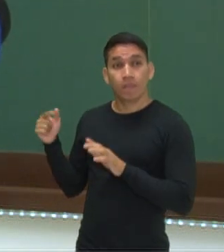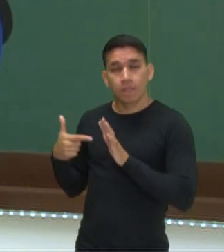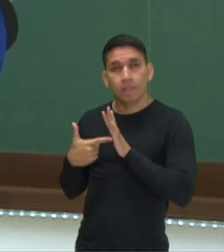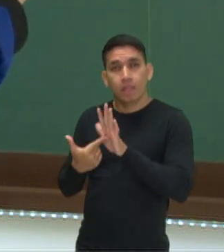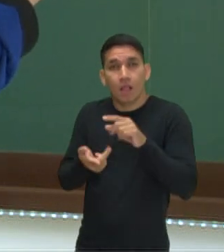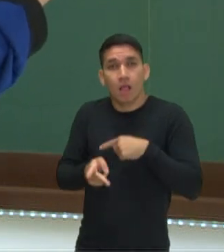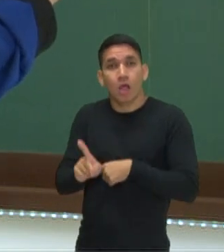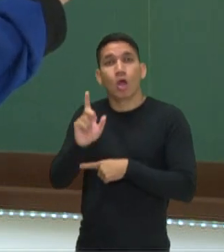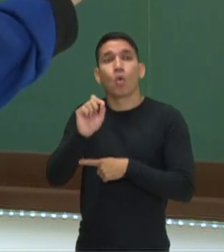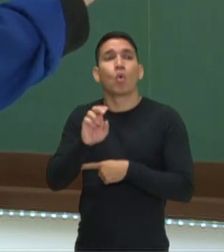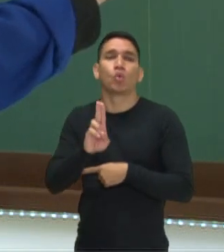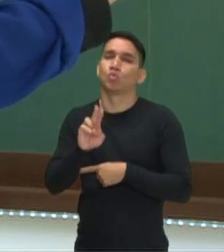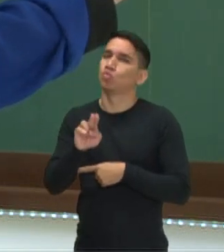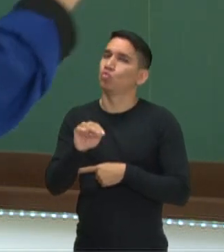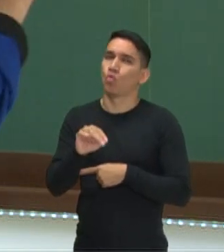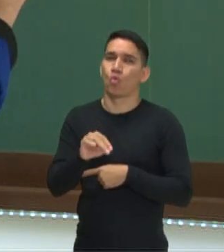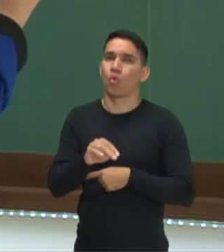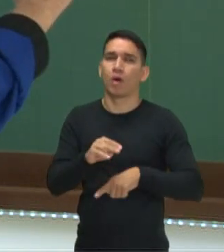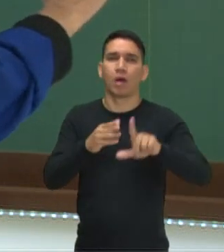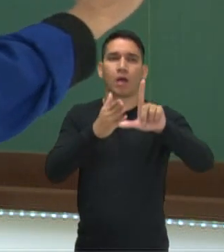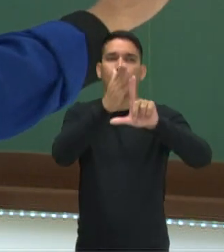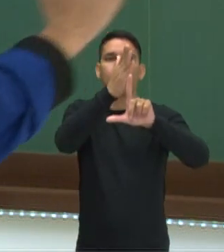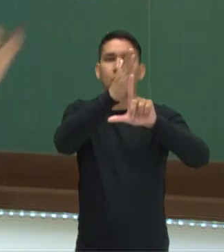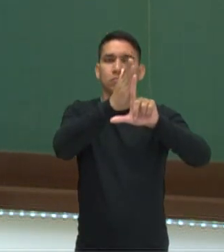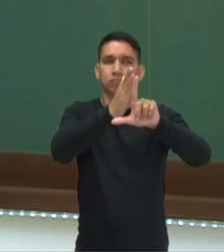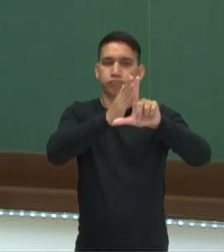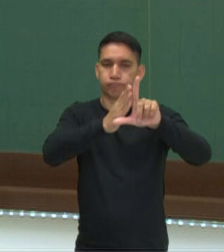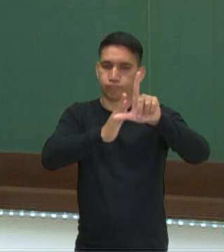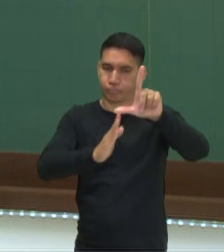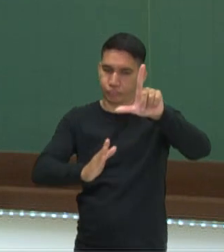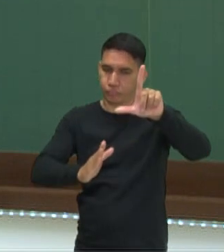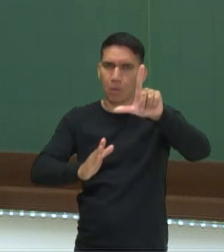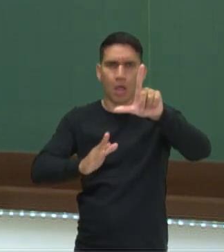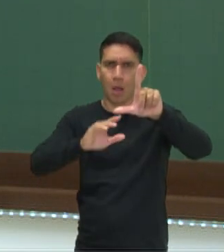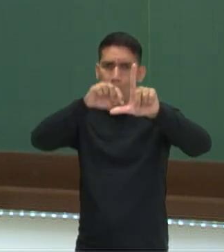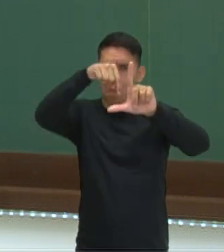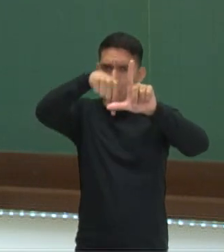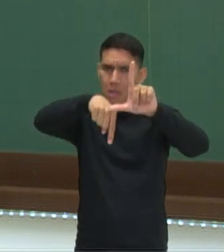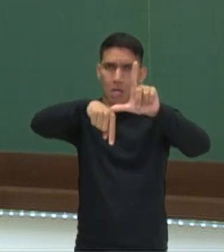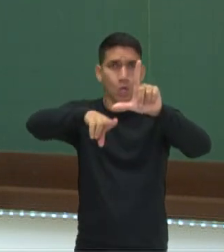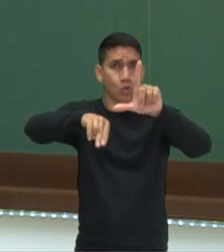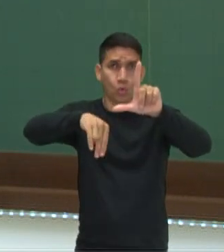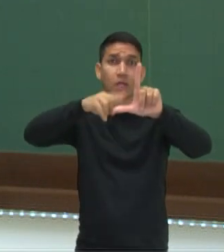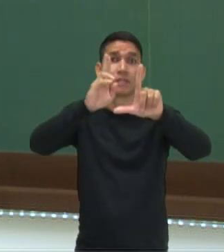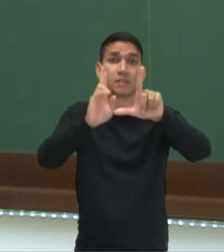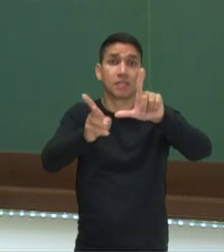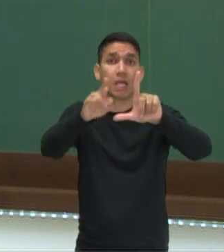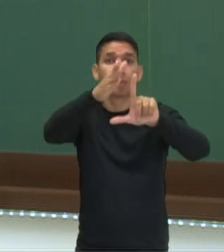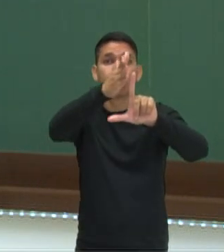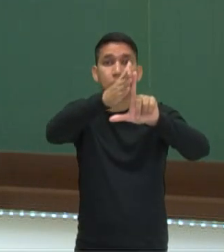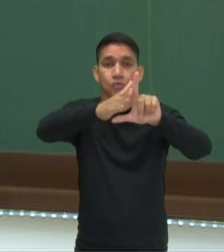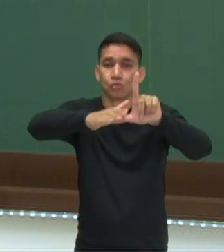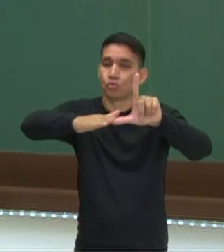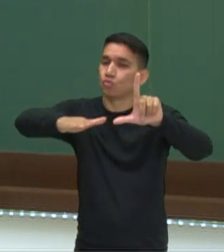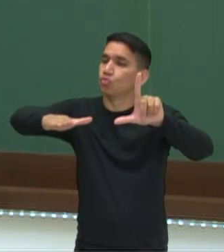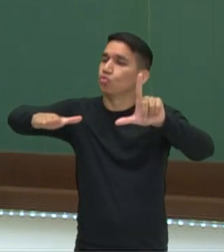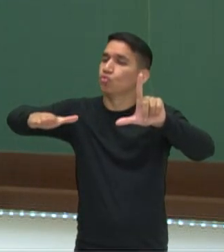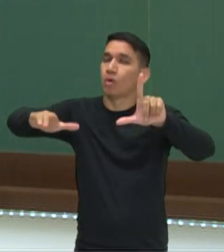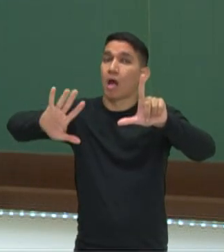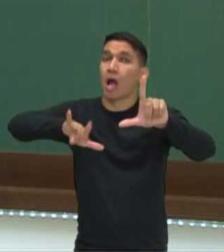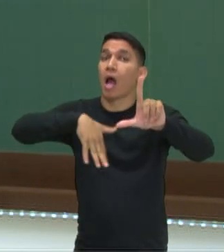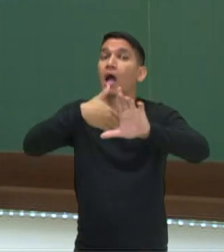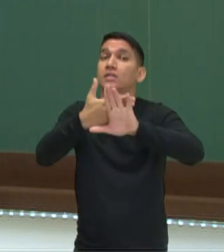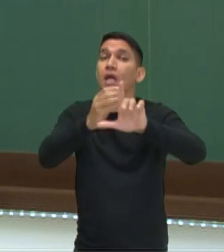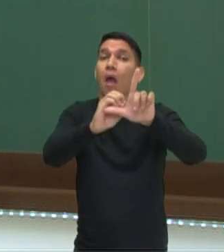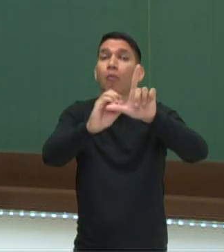Ela nunca vai passar, né? Ela nunca vai ter valor negativo. Então, notem como que é o comportamento desse